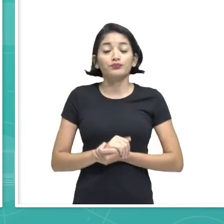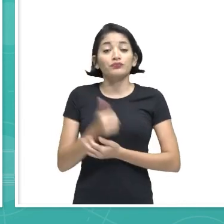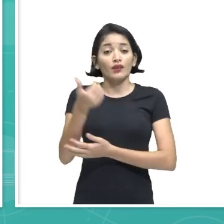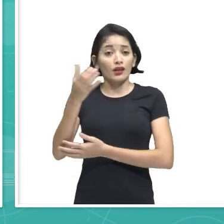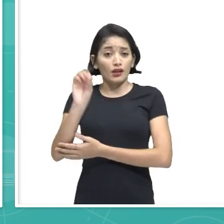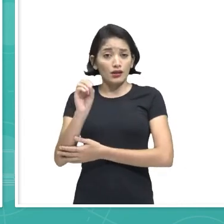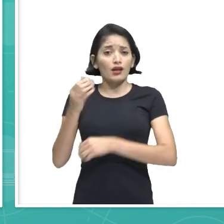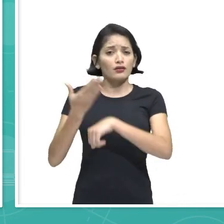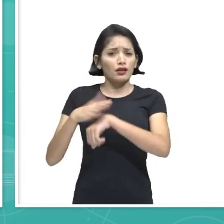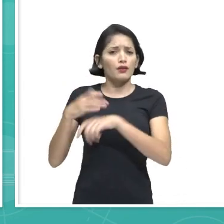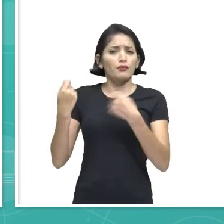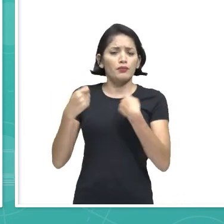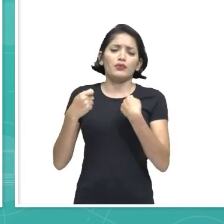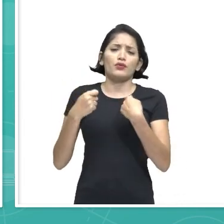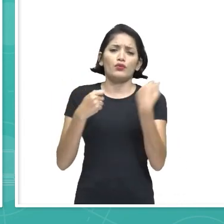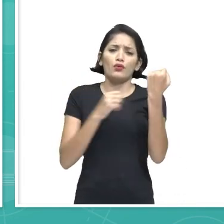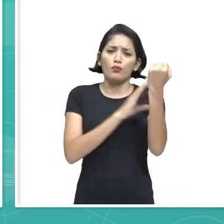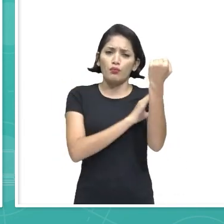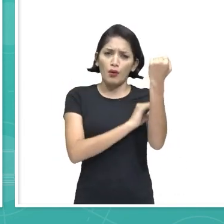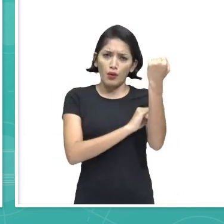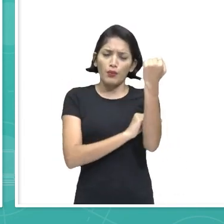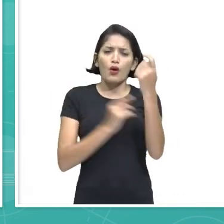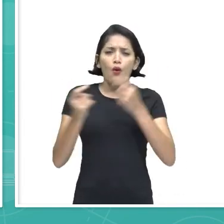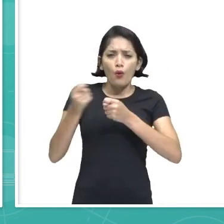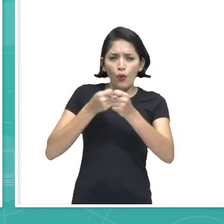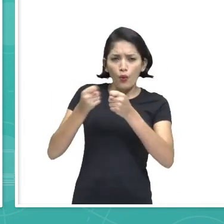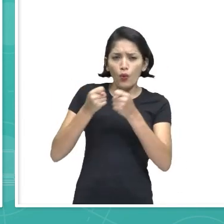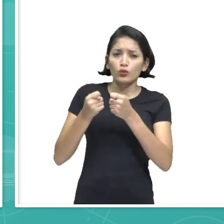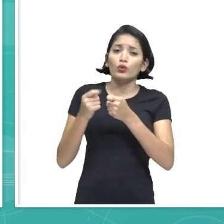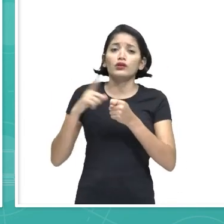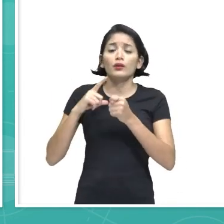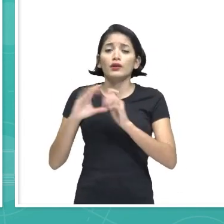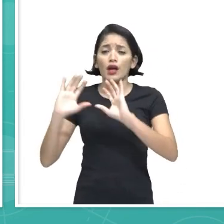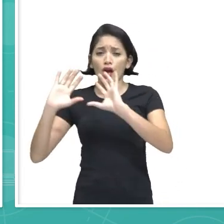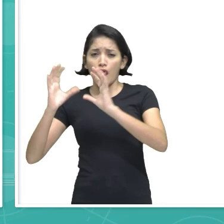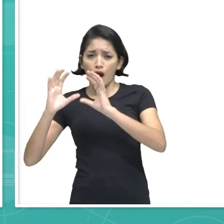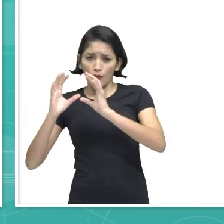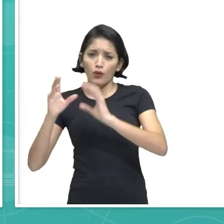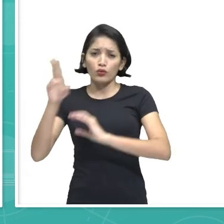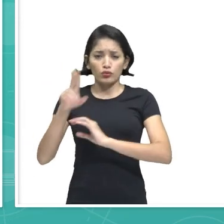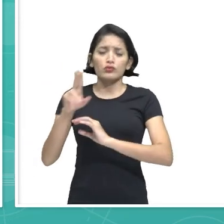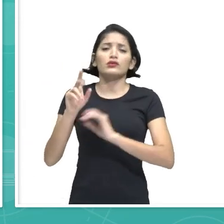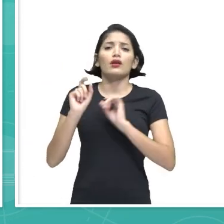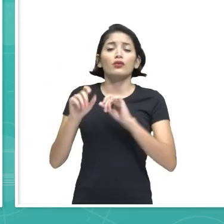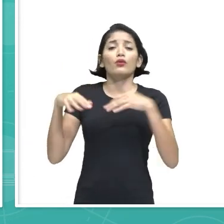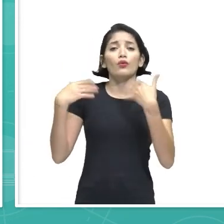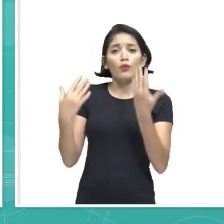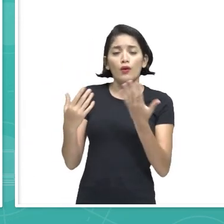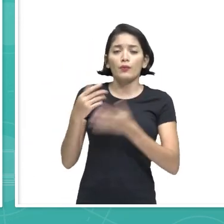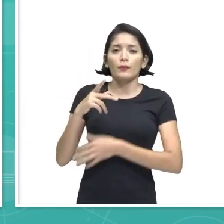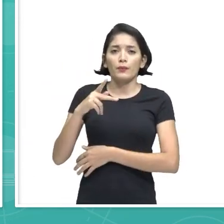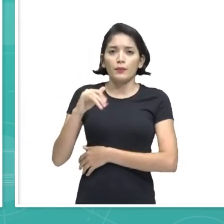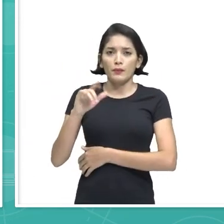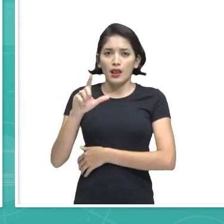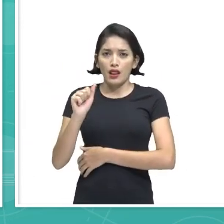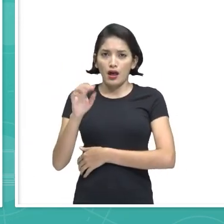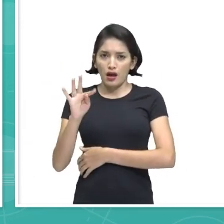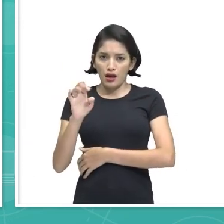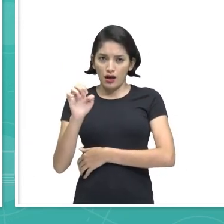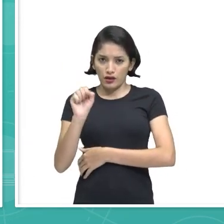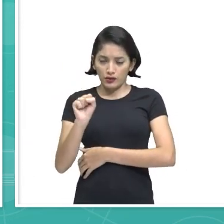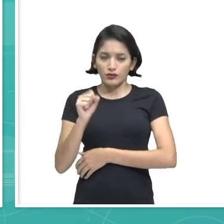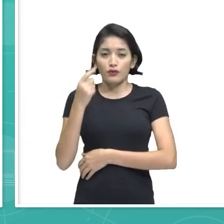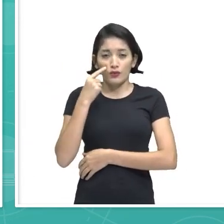o controle dos músculos do corpo. A bola é um de seus equipamentos, é o Pilates. Então, vamos observar aqui o